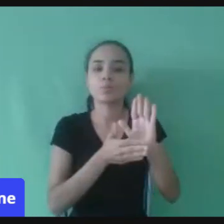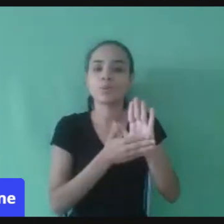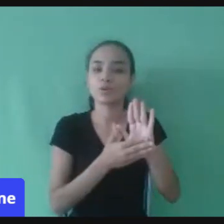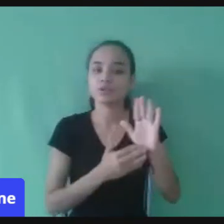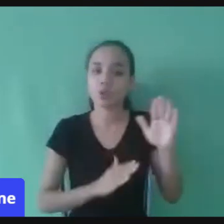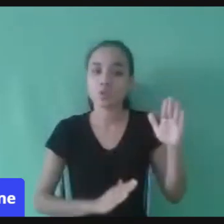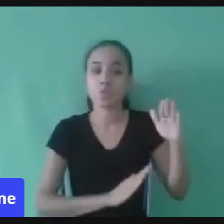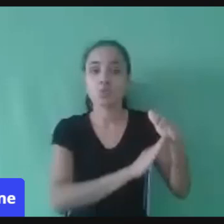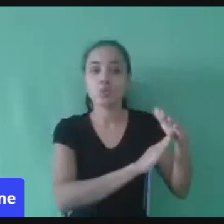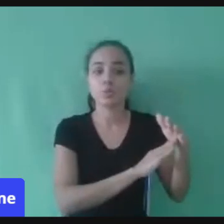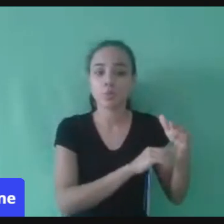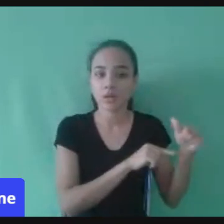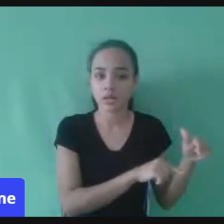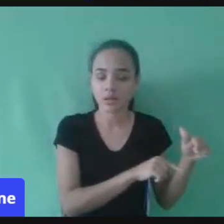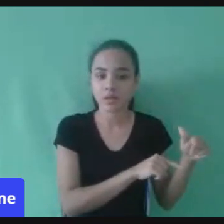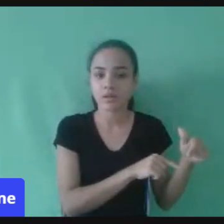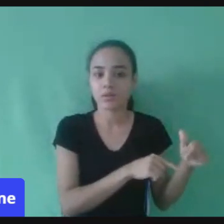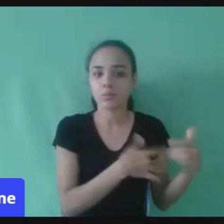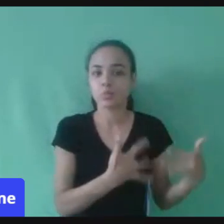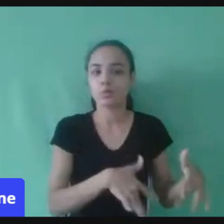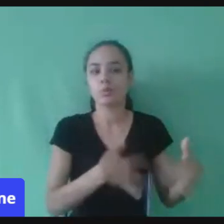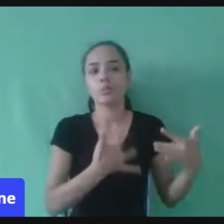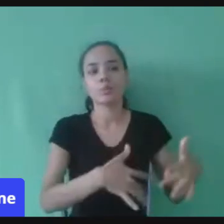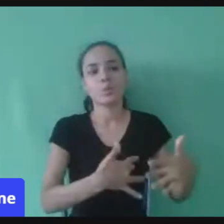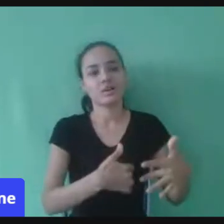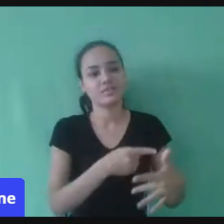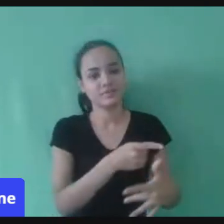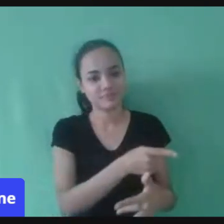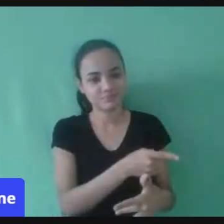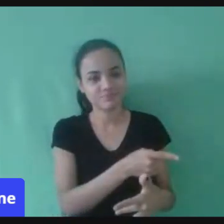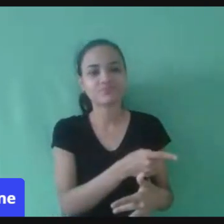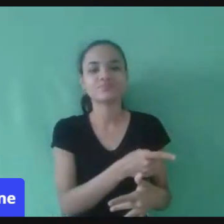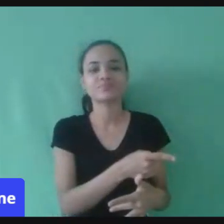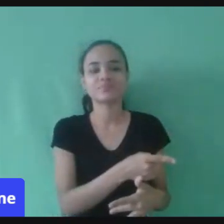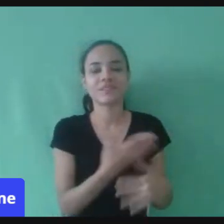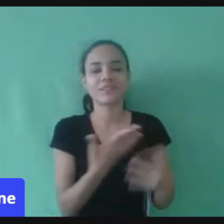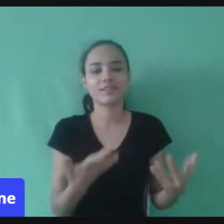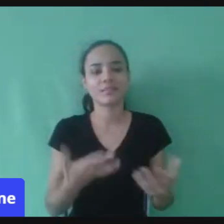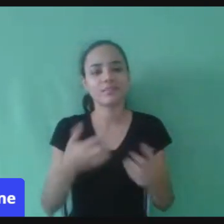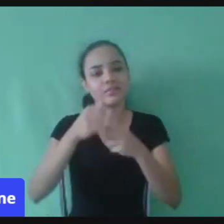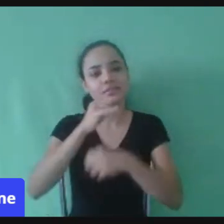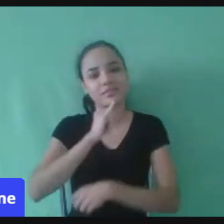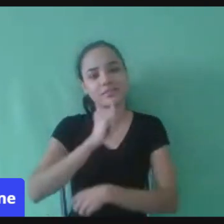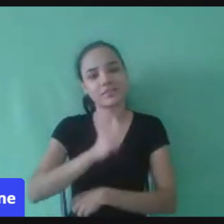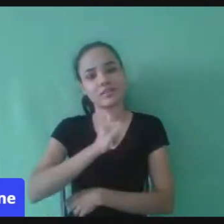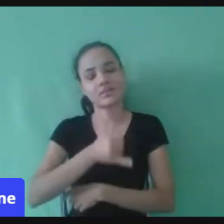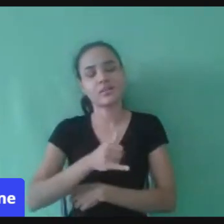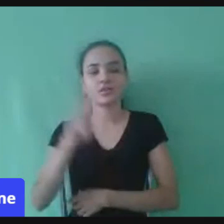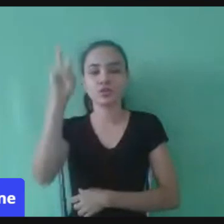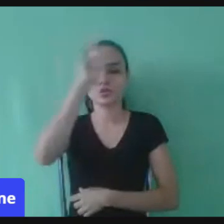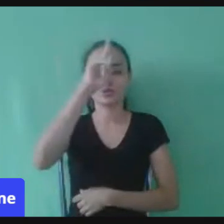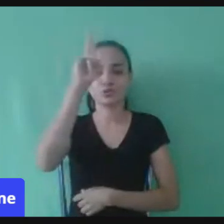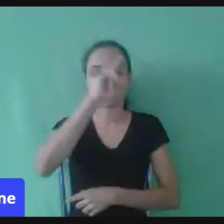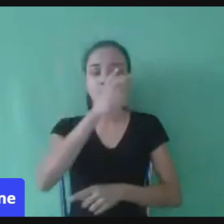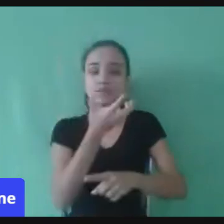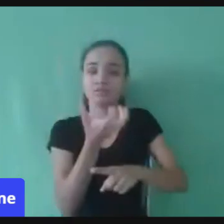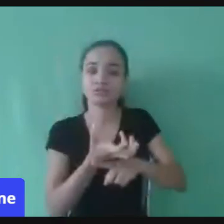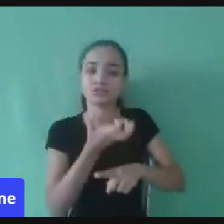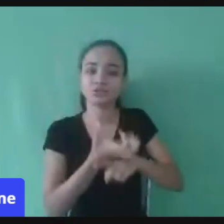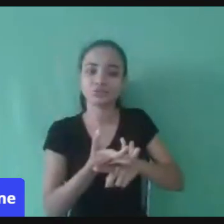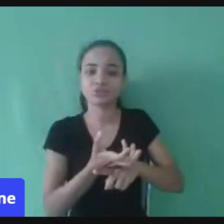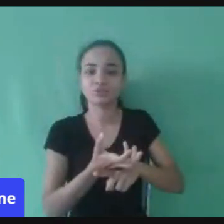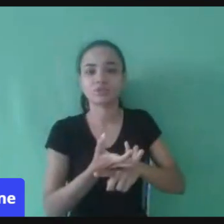né, que é de uma narrativa histórica interdisciplinar e transdisciplinar, né?